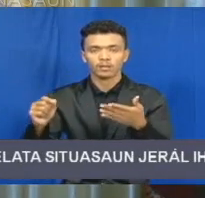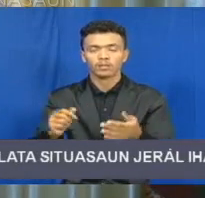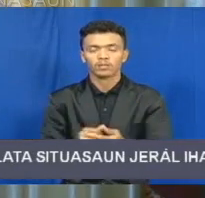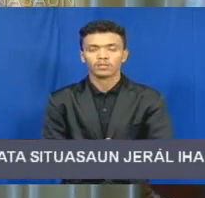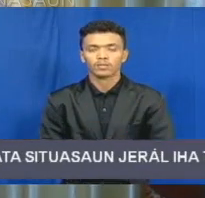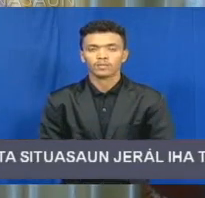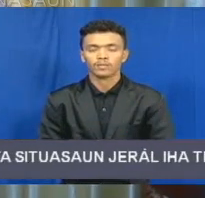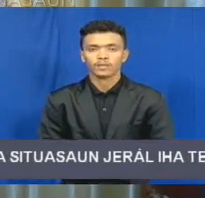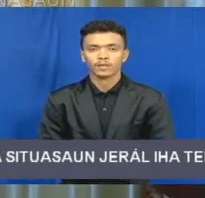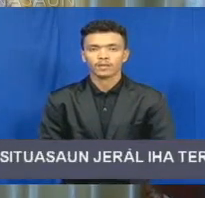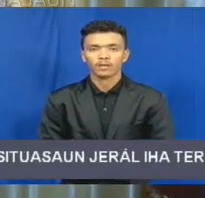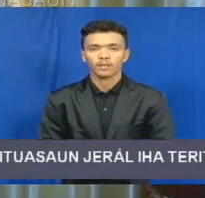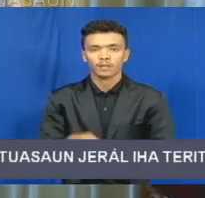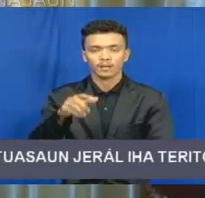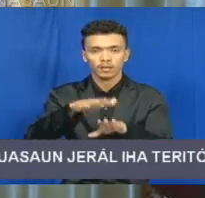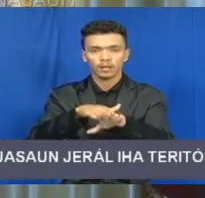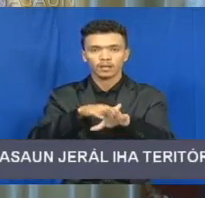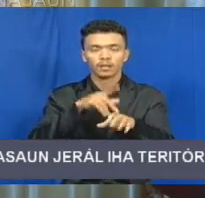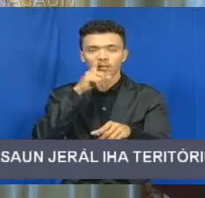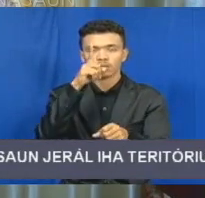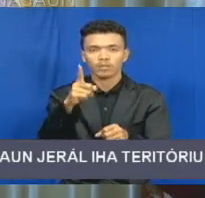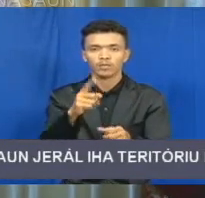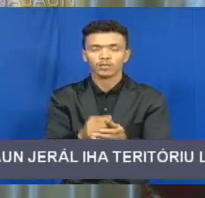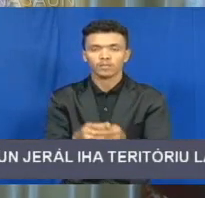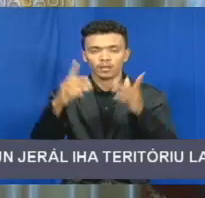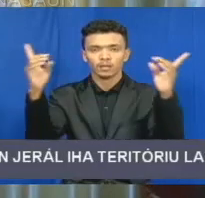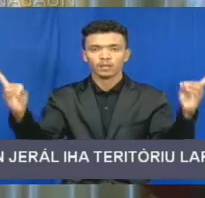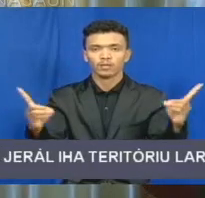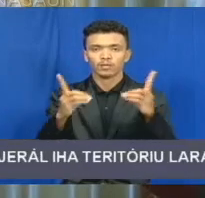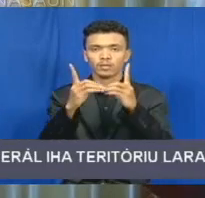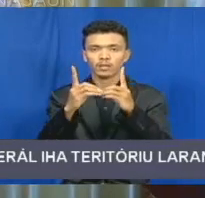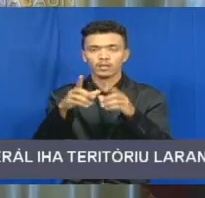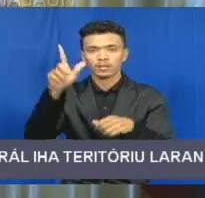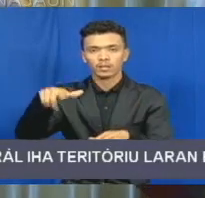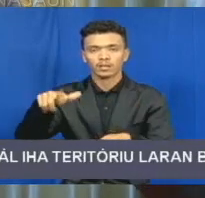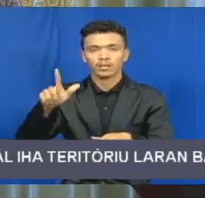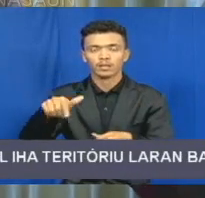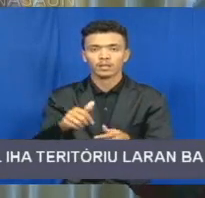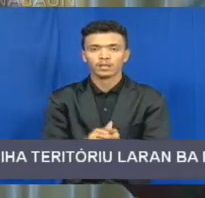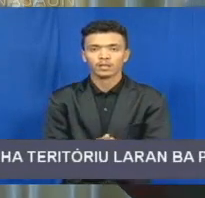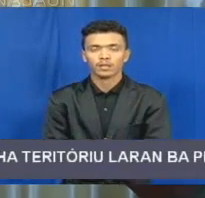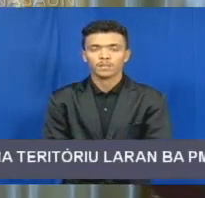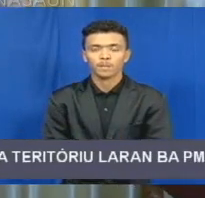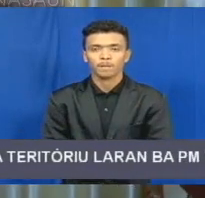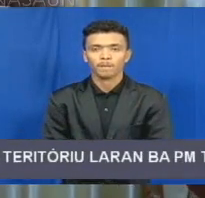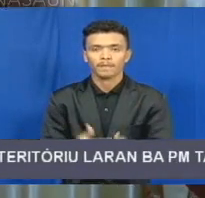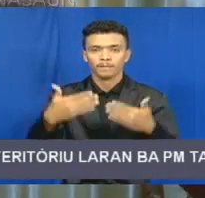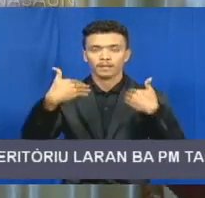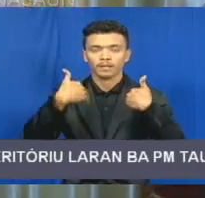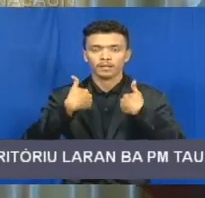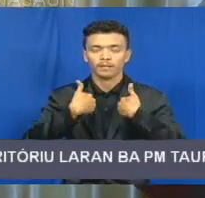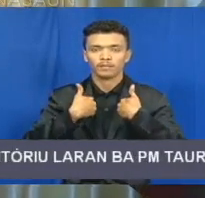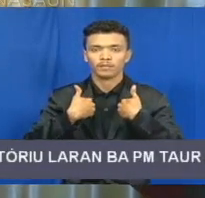fiscalização rasik neve que rigoroso deves, também nem maca pela acontece atraso né, nomos para nomos íhamos que estamos